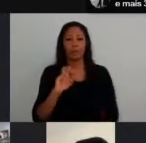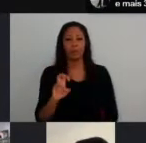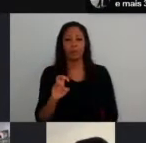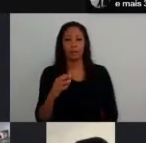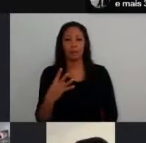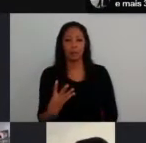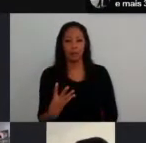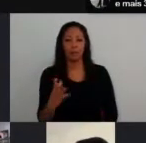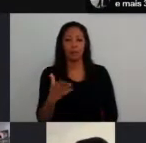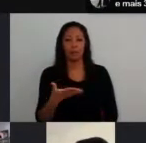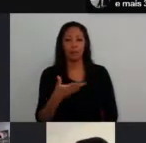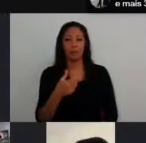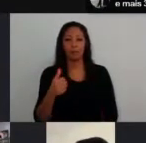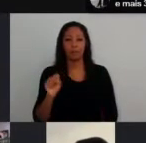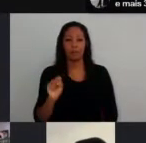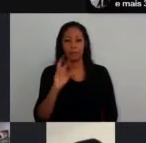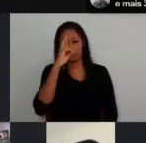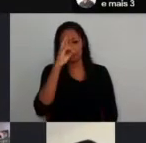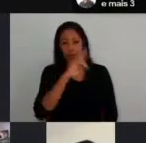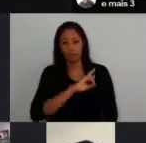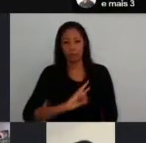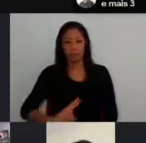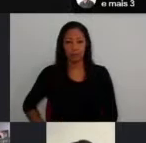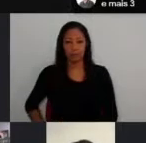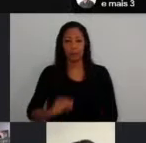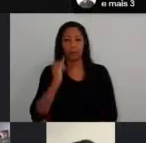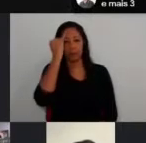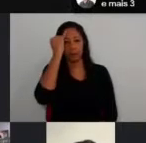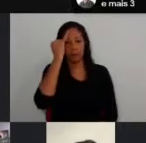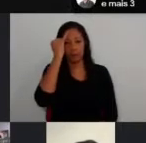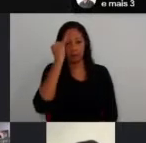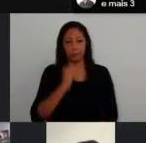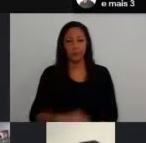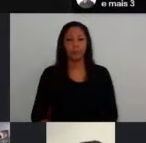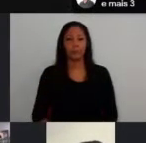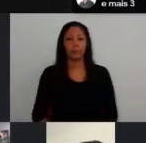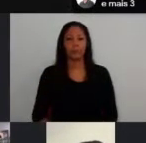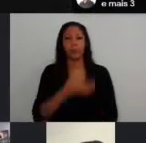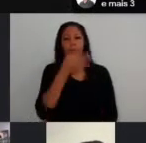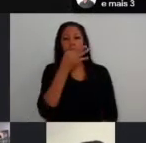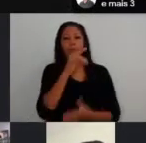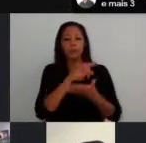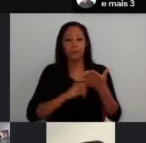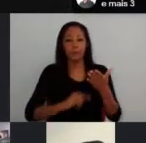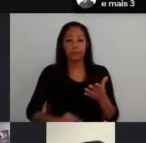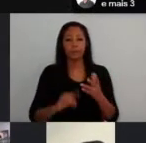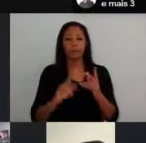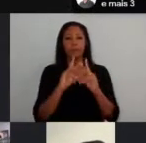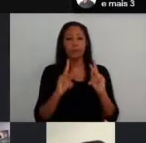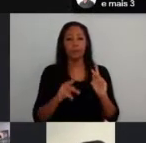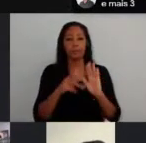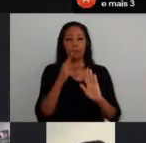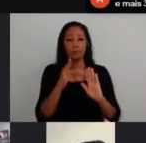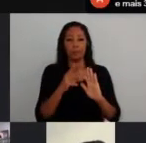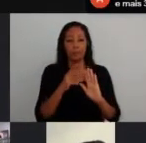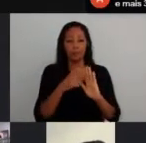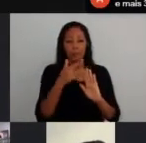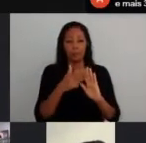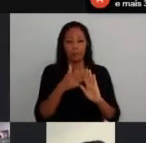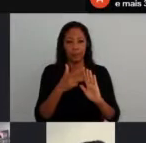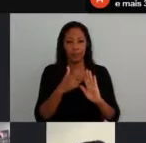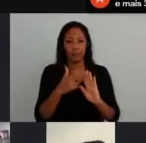Legislativo Municipal, vereador Irani Guedes. Parecer ao projeto de resolução número 04/2018, Poder Legislativo Municipal, vereador